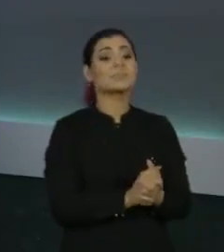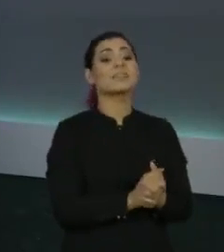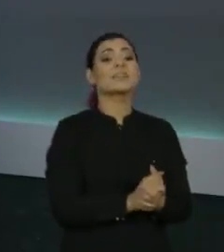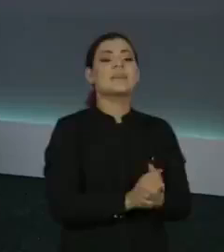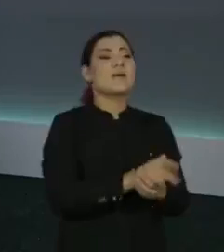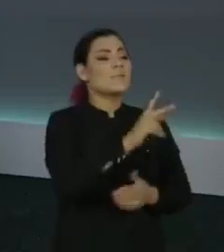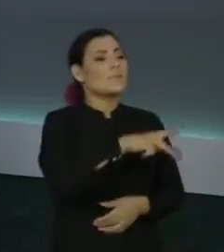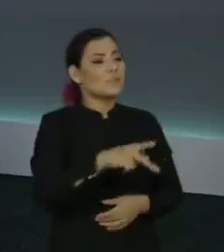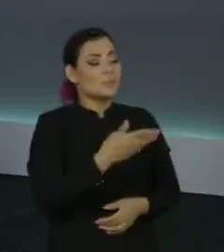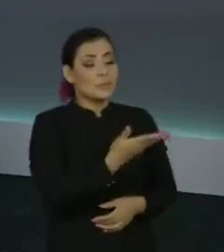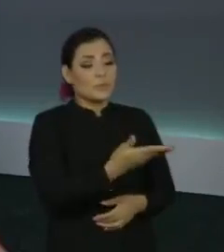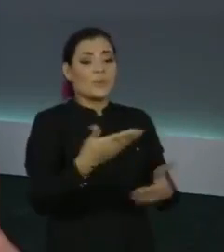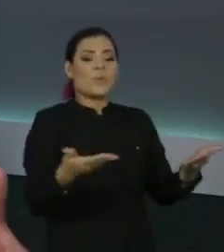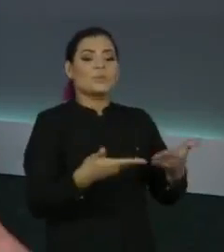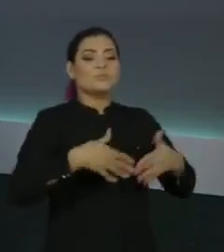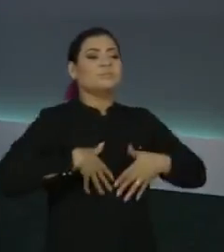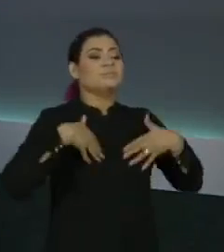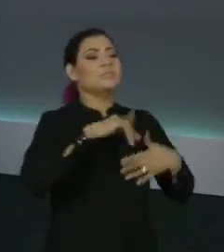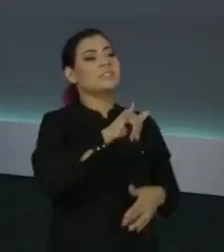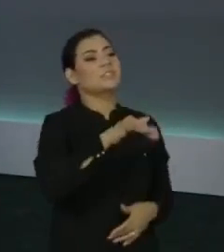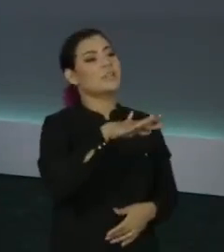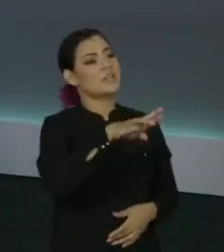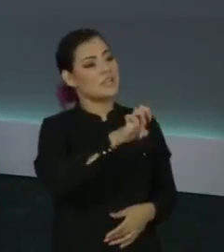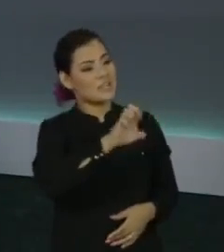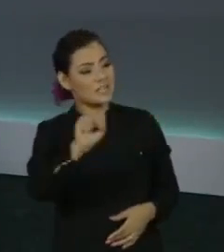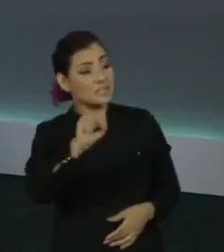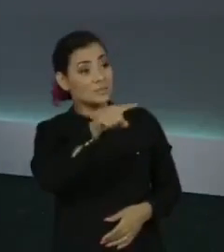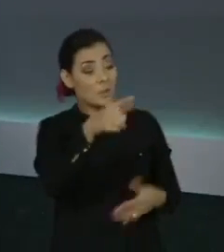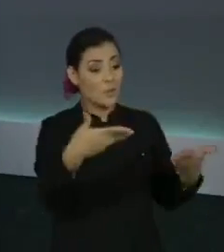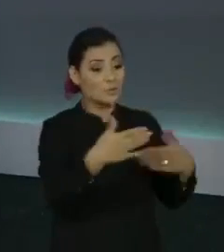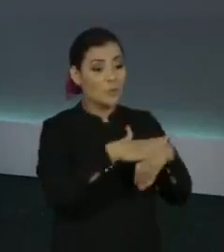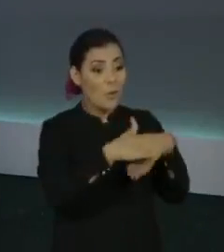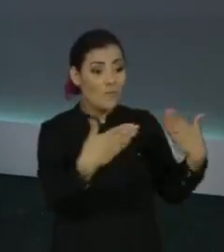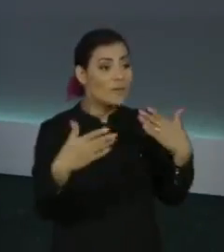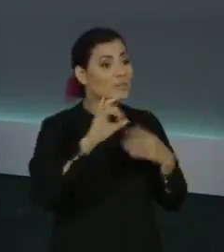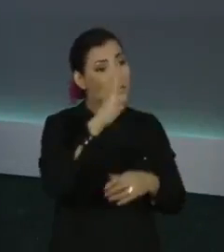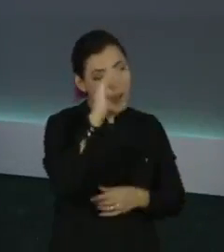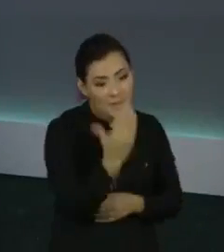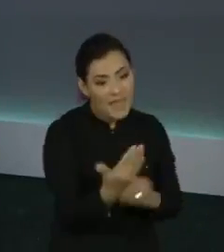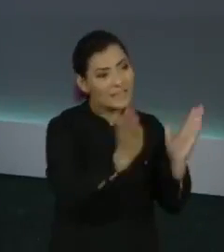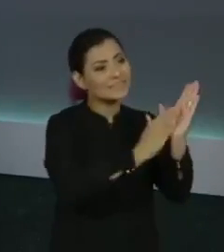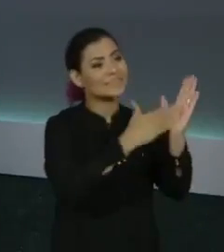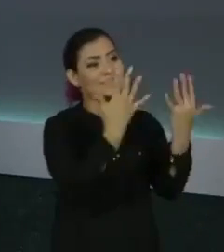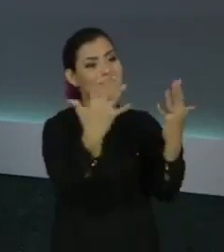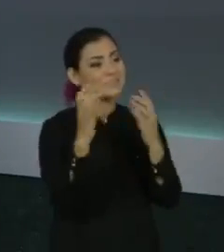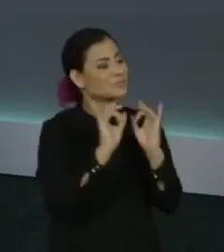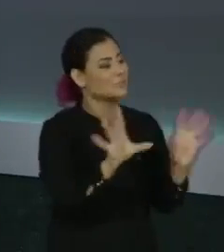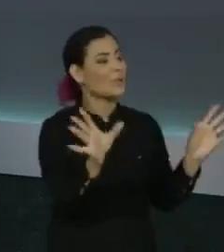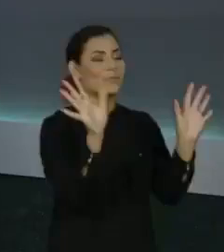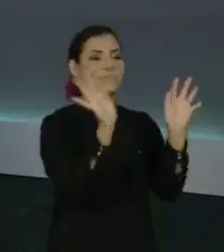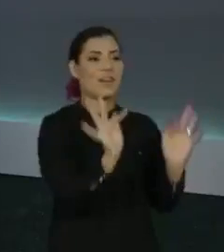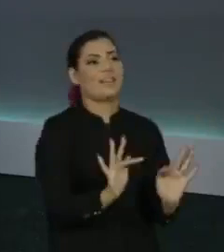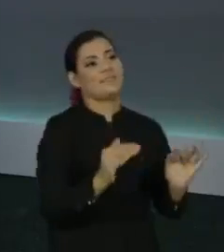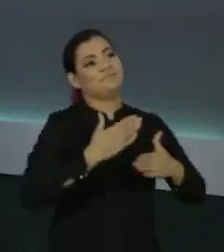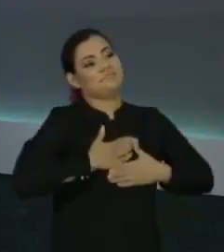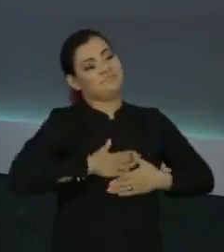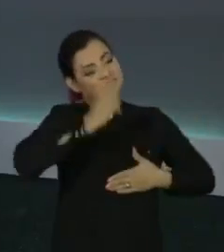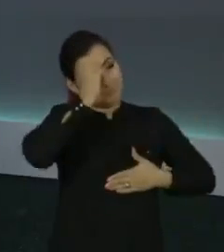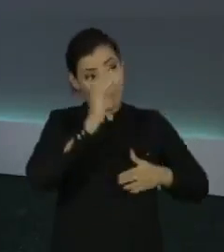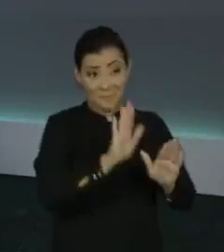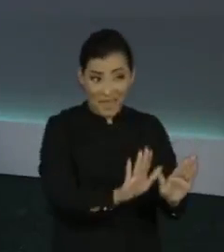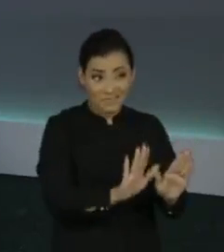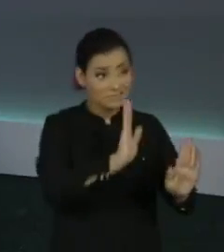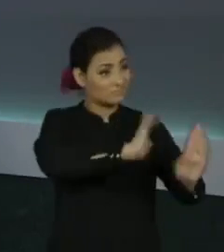seria muito bom se hoje a nossa conversa fosse apenas de homenagens, muitas homenagens para o Dia do